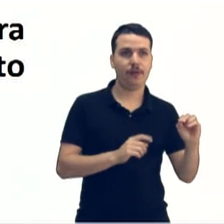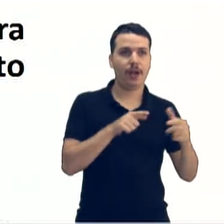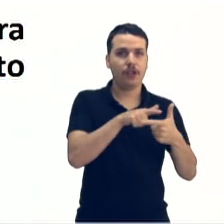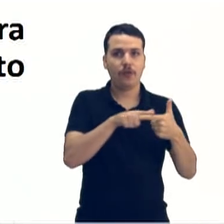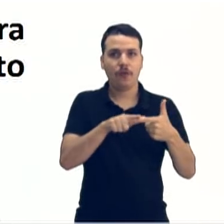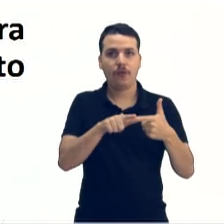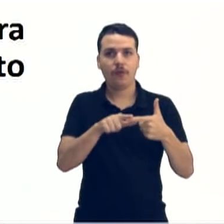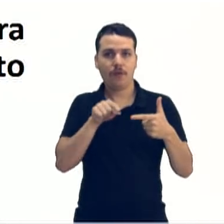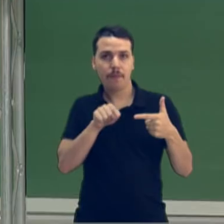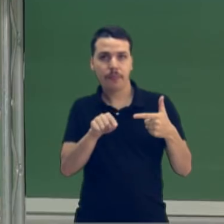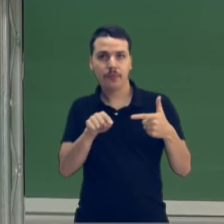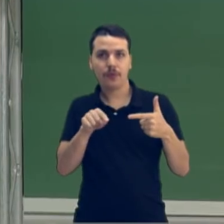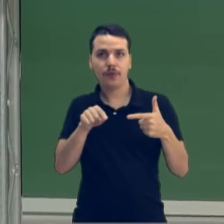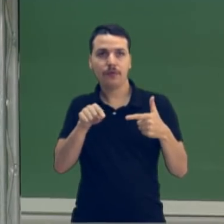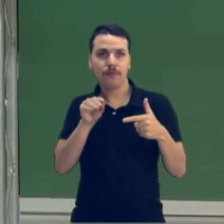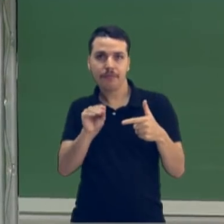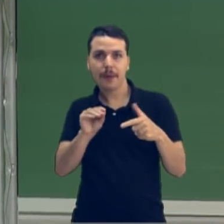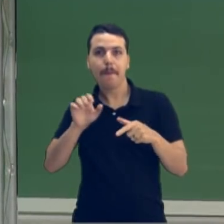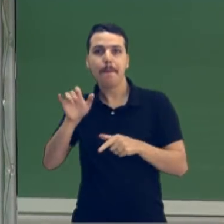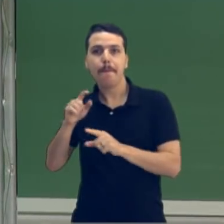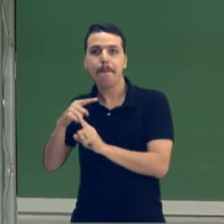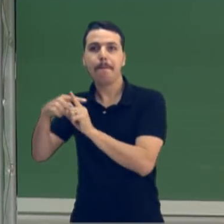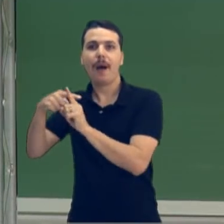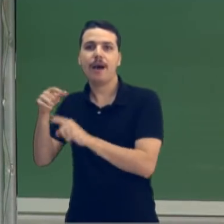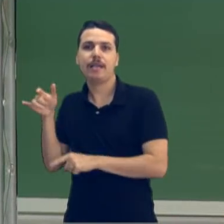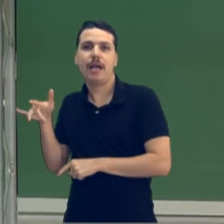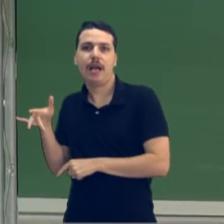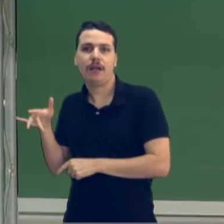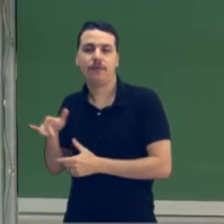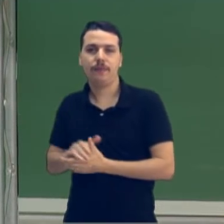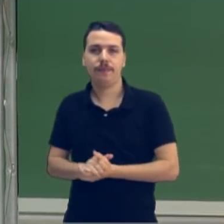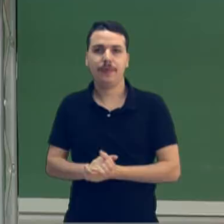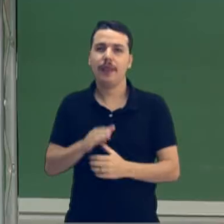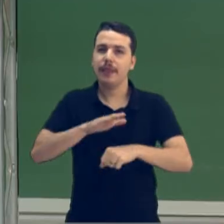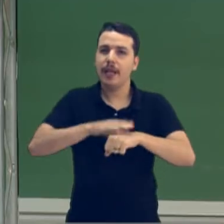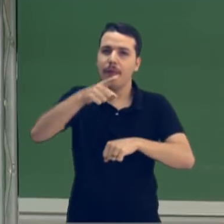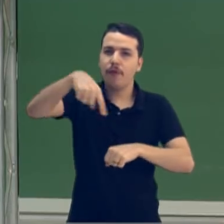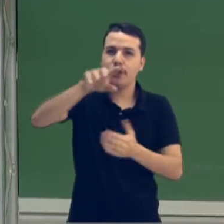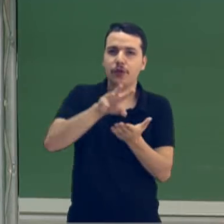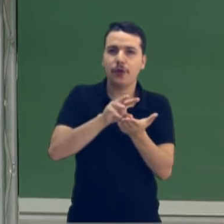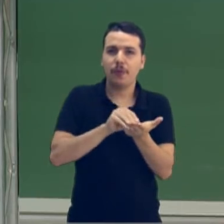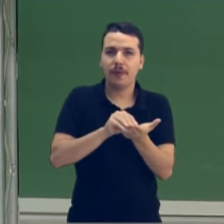o resto. Tempo para vocês copiarem aí.